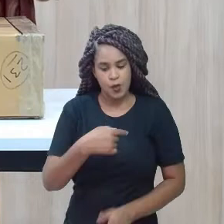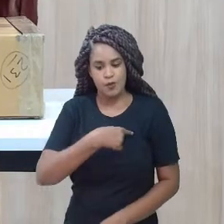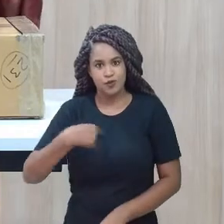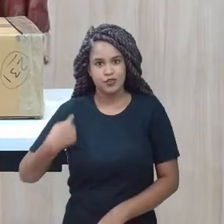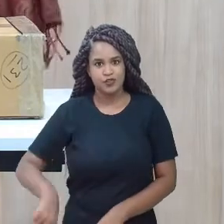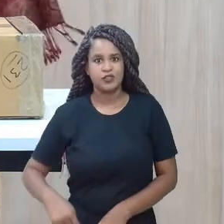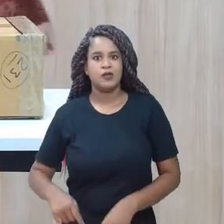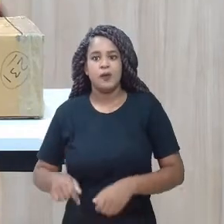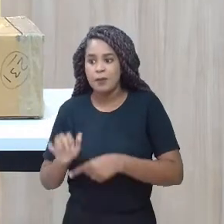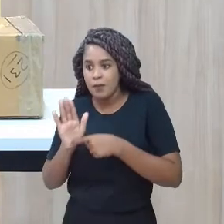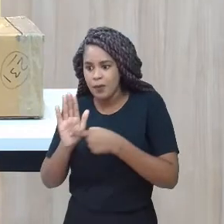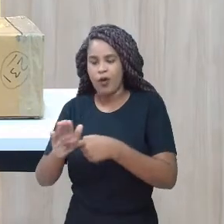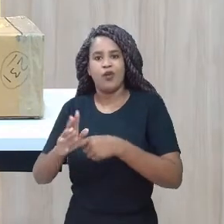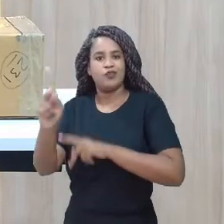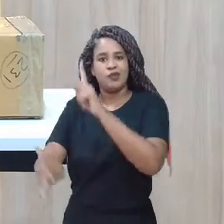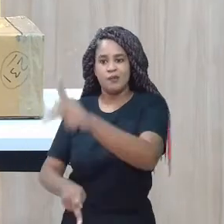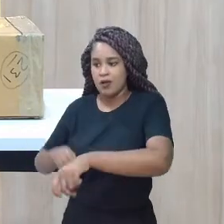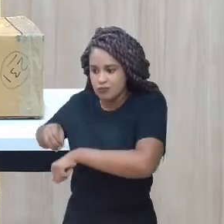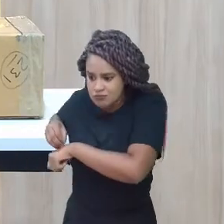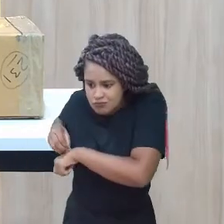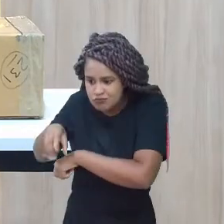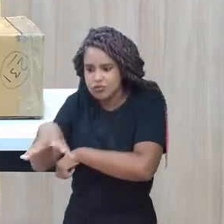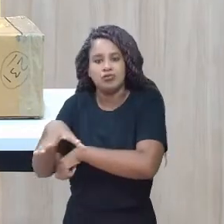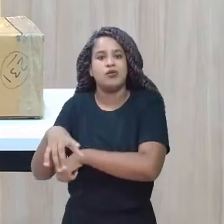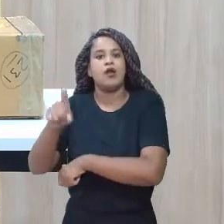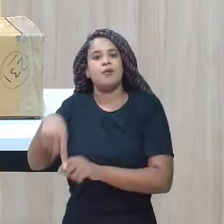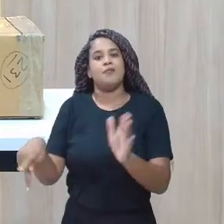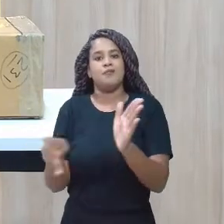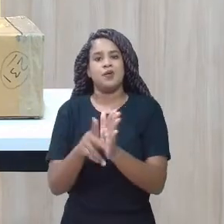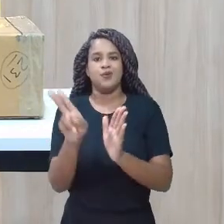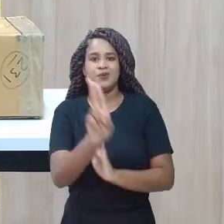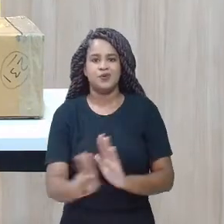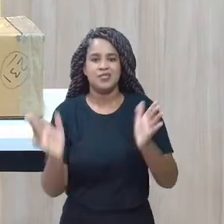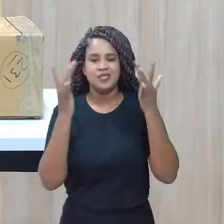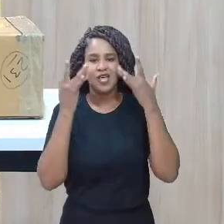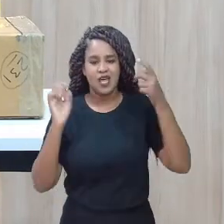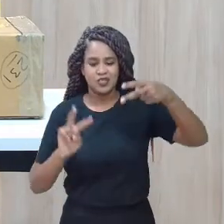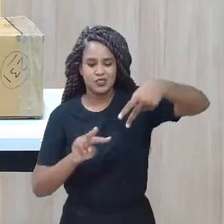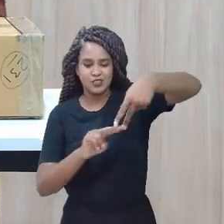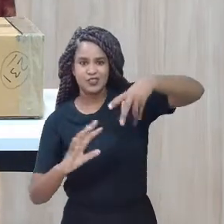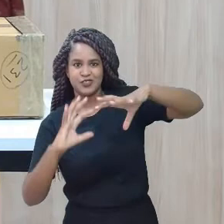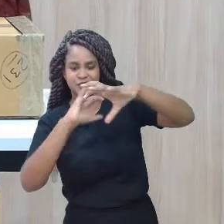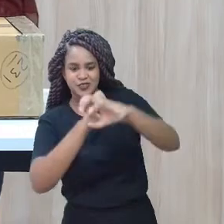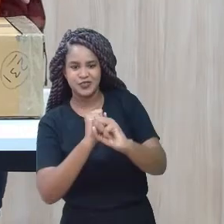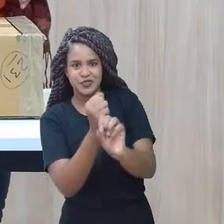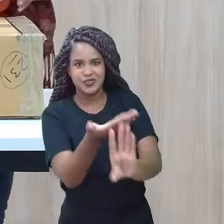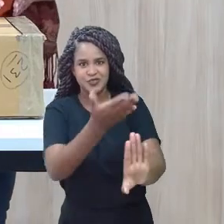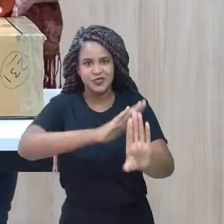chinesa para o povo. O teatro de sombras, né? Então, vocês vejam que o teatro,